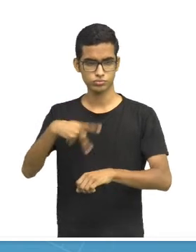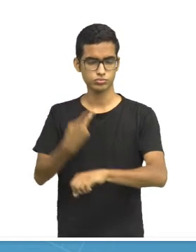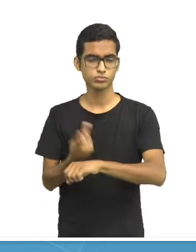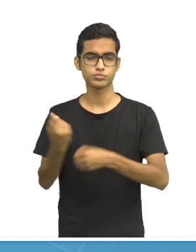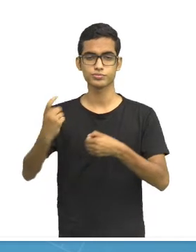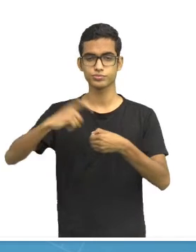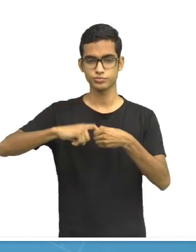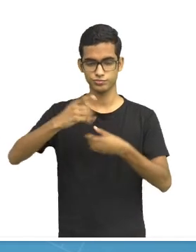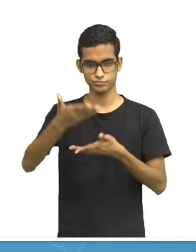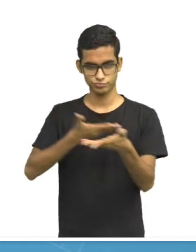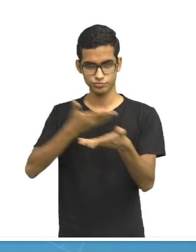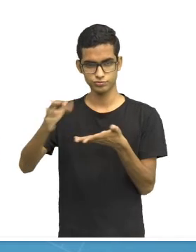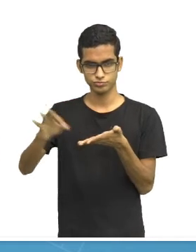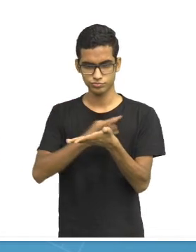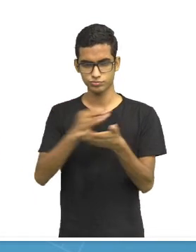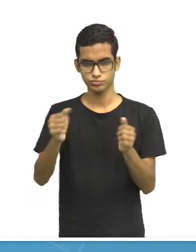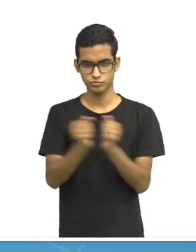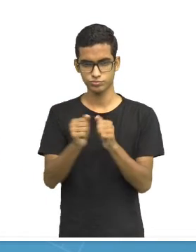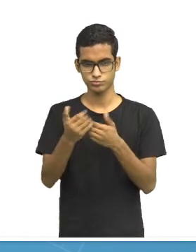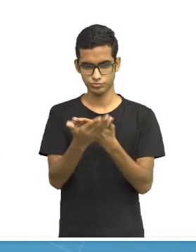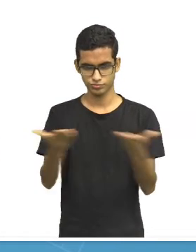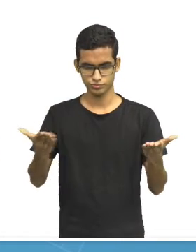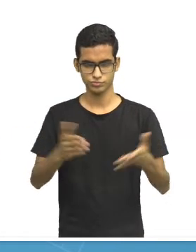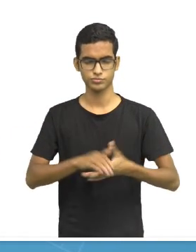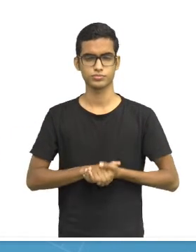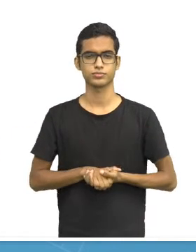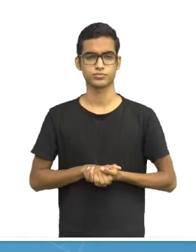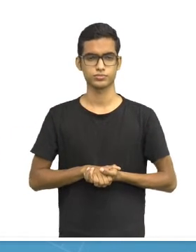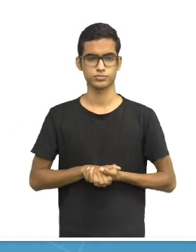nós voltamos para corrigir junto com vocês.